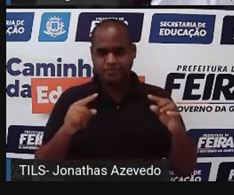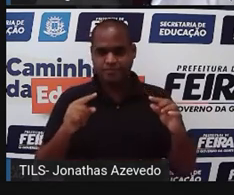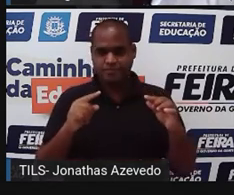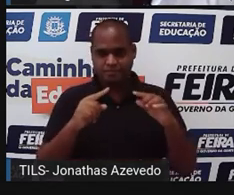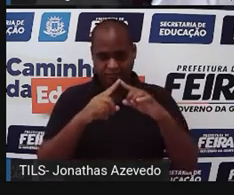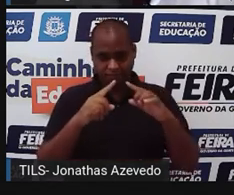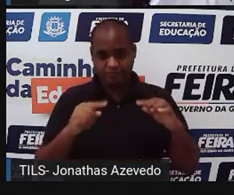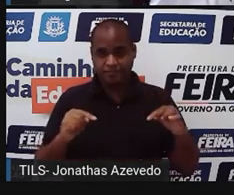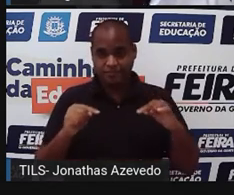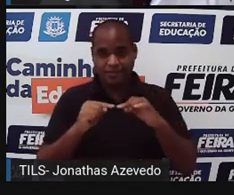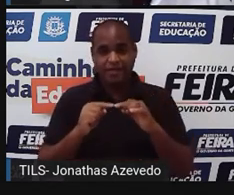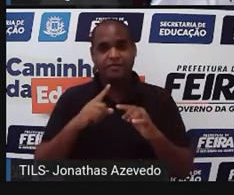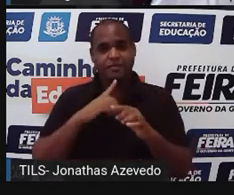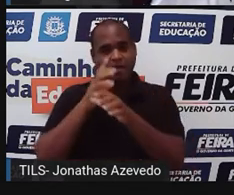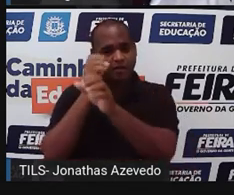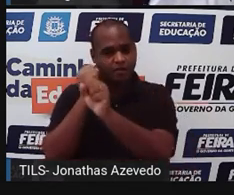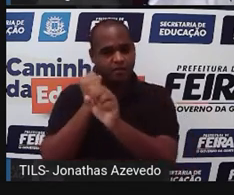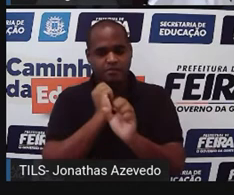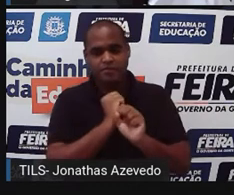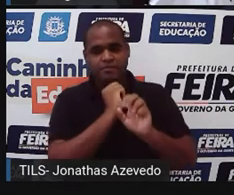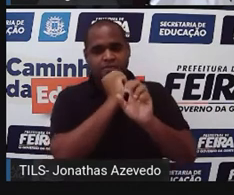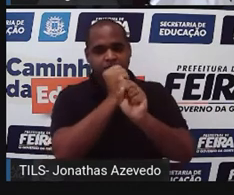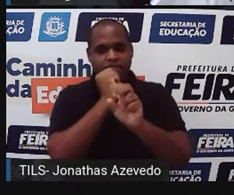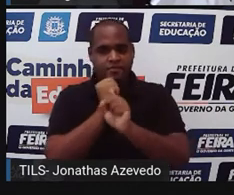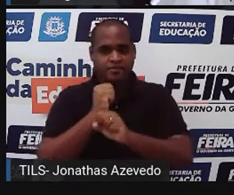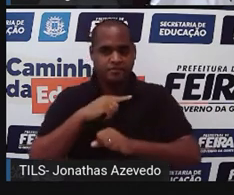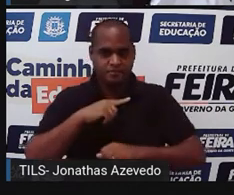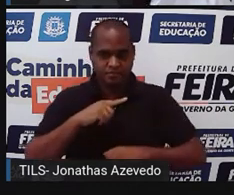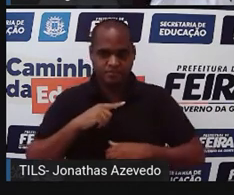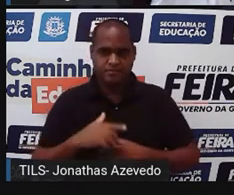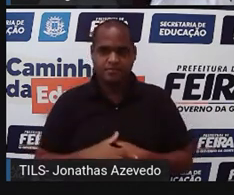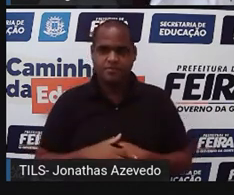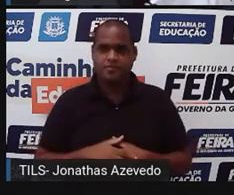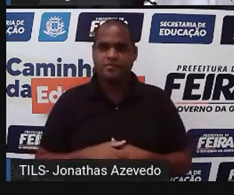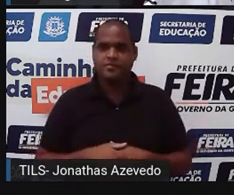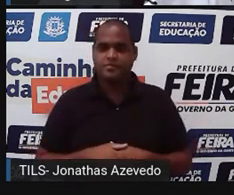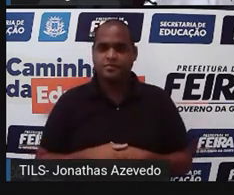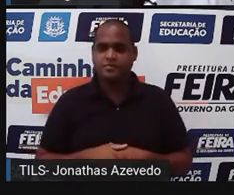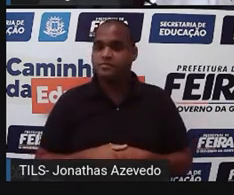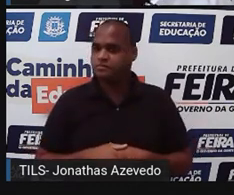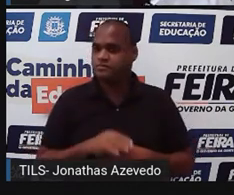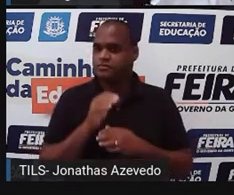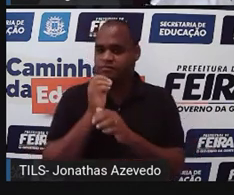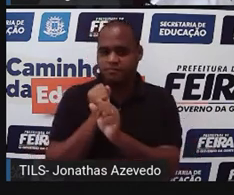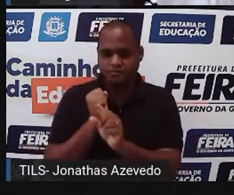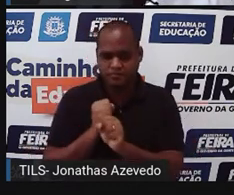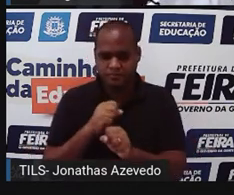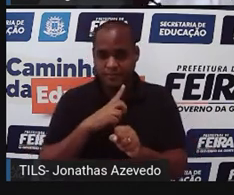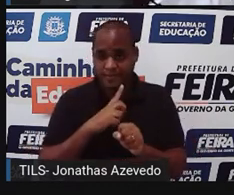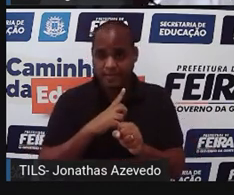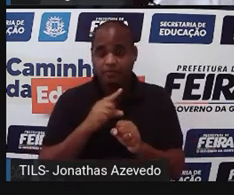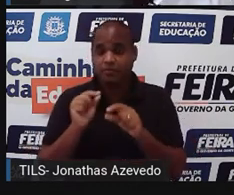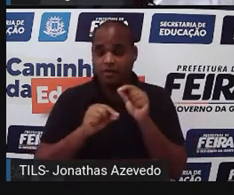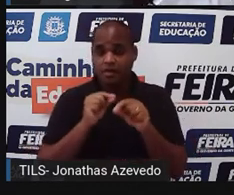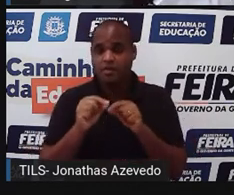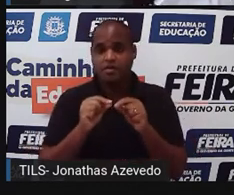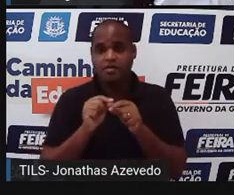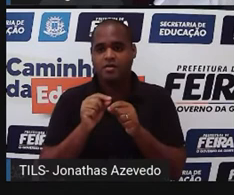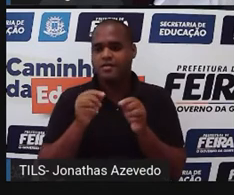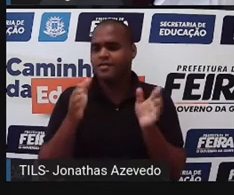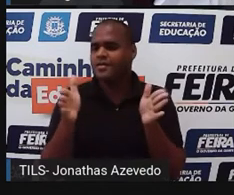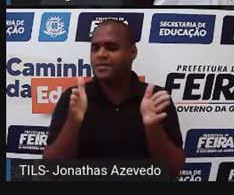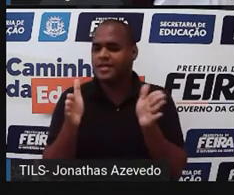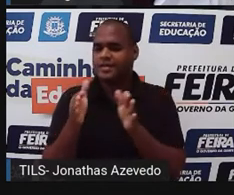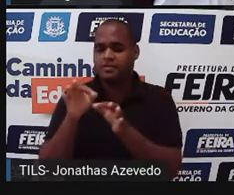a gente vai fazer o seguinte ó e a gente vai achar a metade do produto entre a medida do